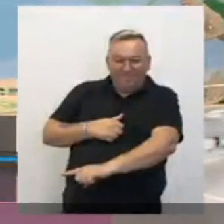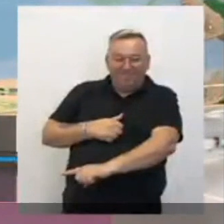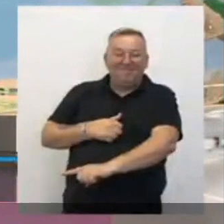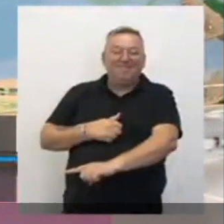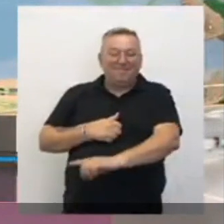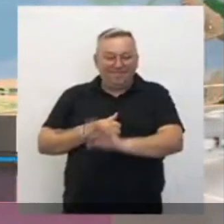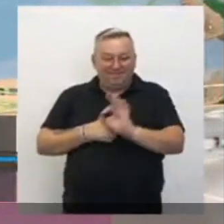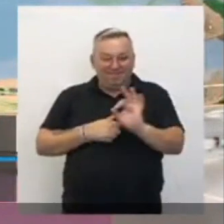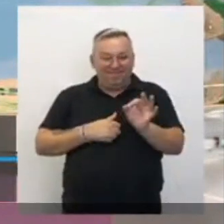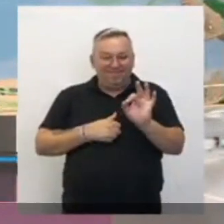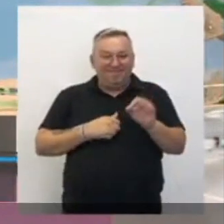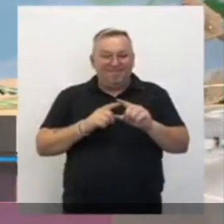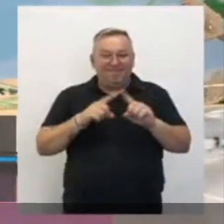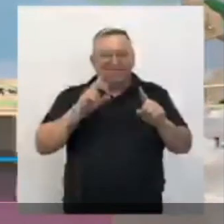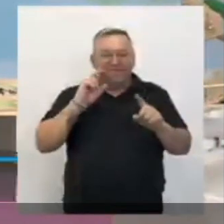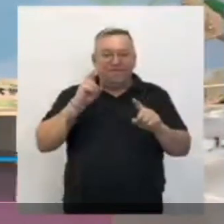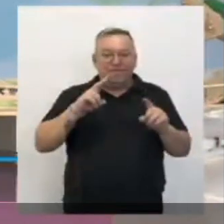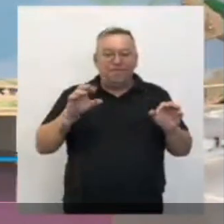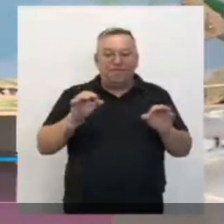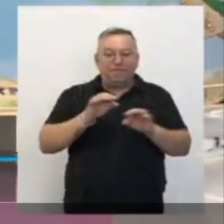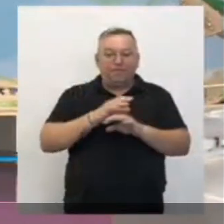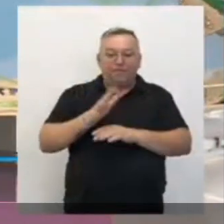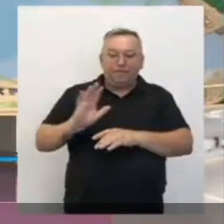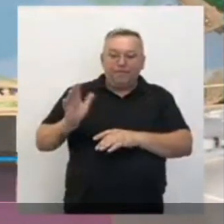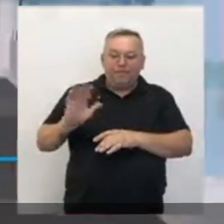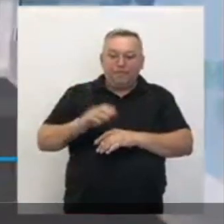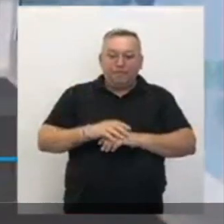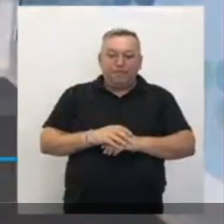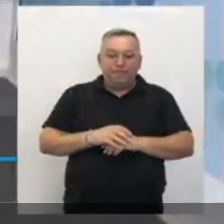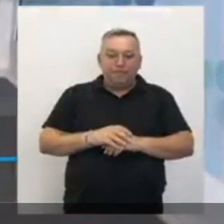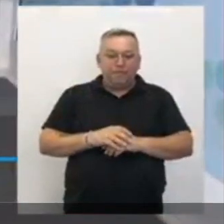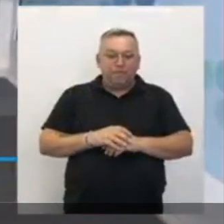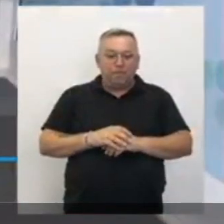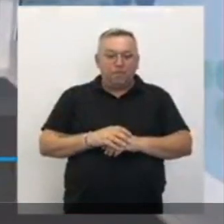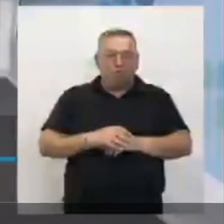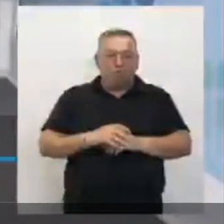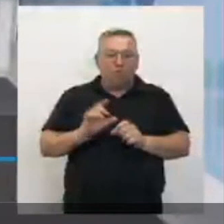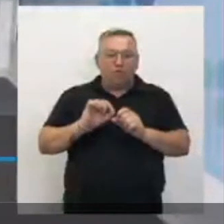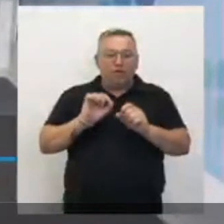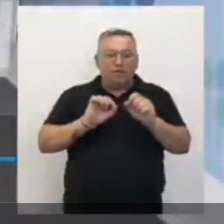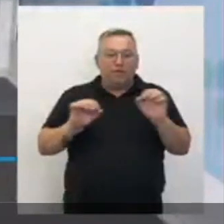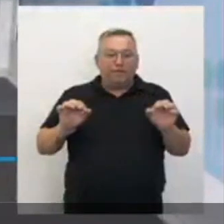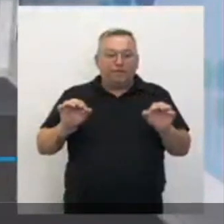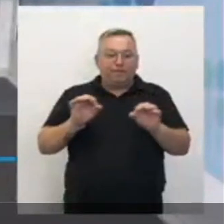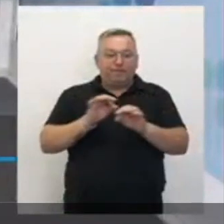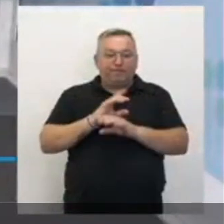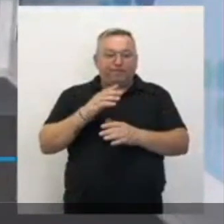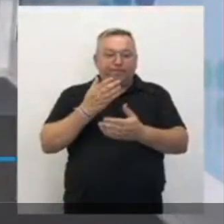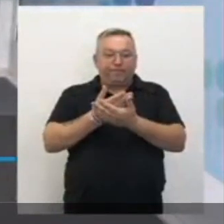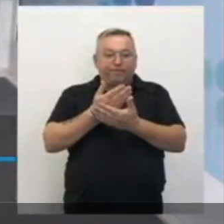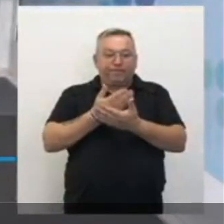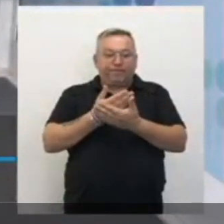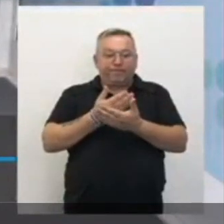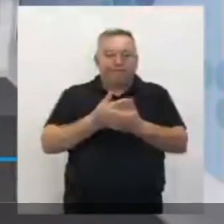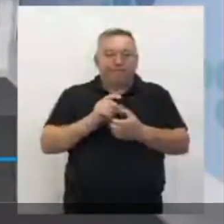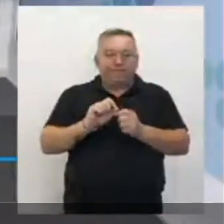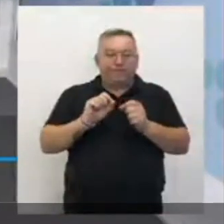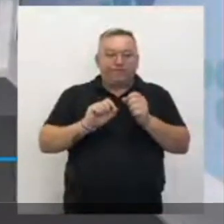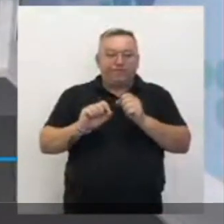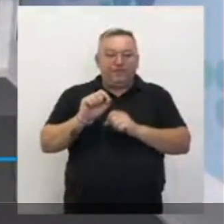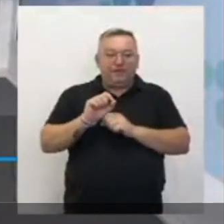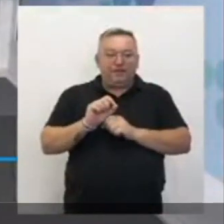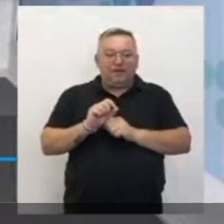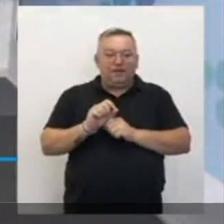pro.tony.mate, né? É isso aí. Então, a gente vai se despedindo aqui, né, Tony? Então, aqui, Muito ó, bem. vou terminando a nossa aula aqui, ó. E é Só